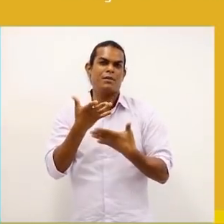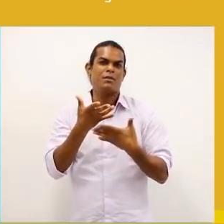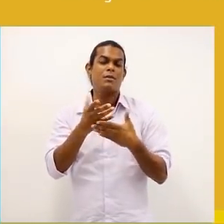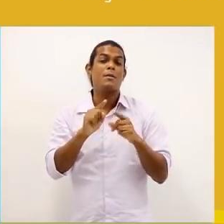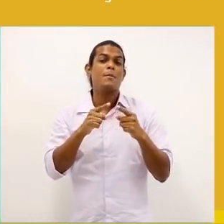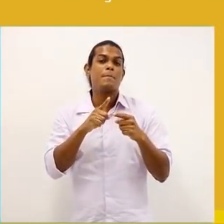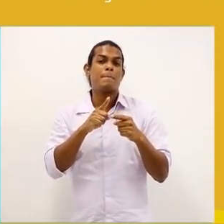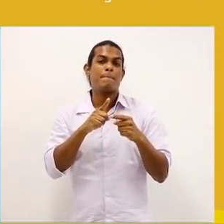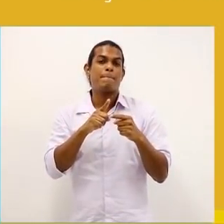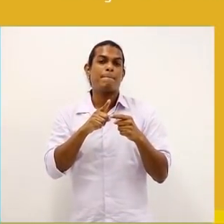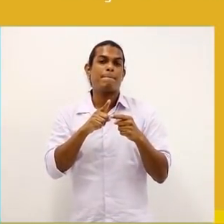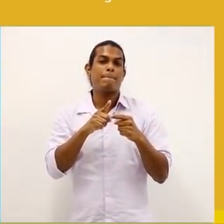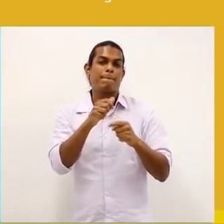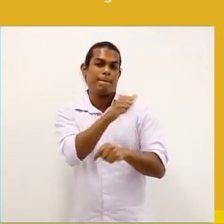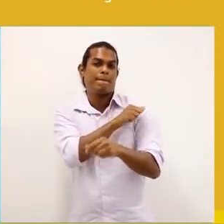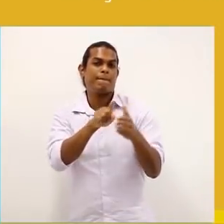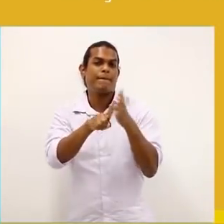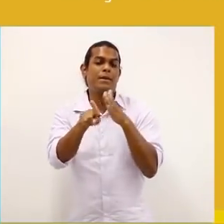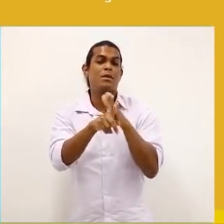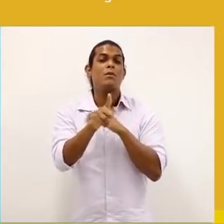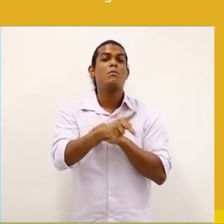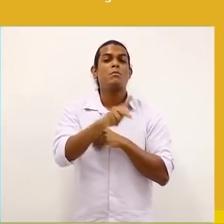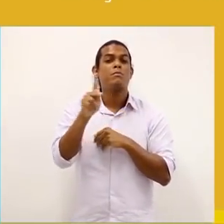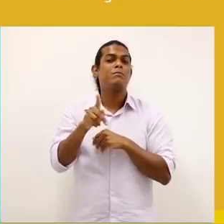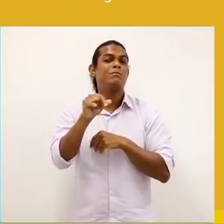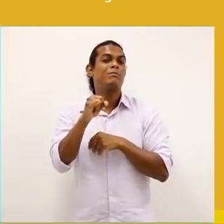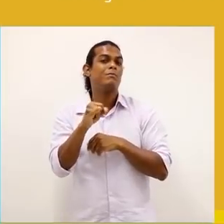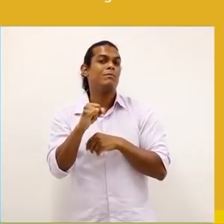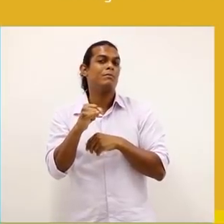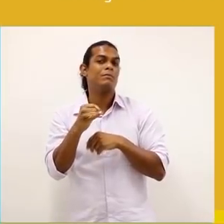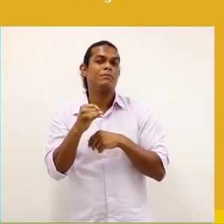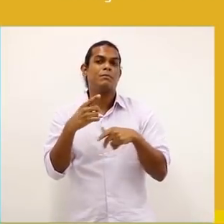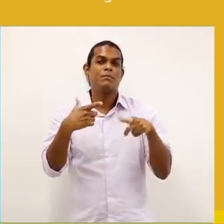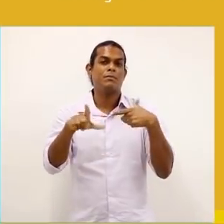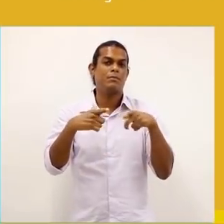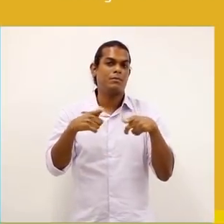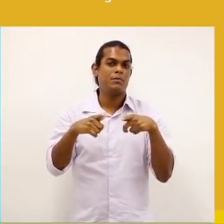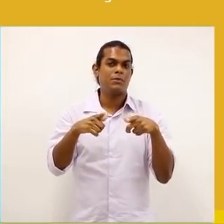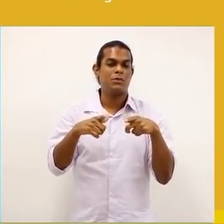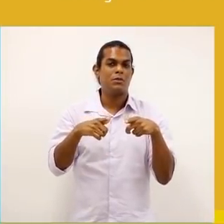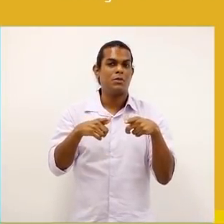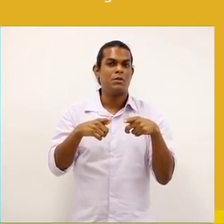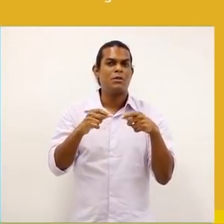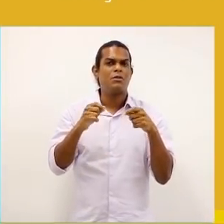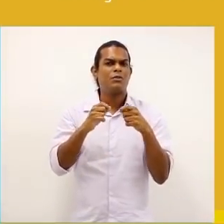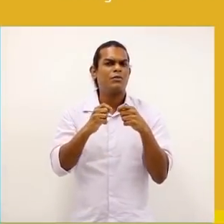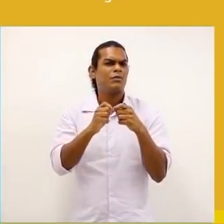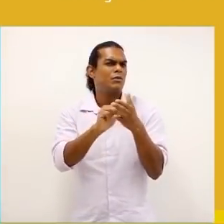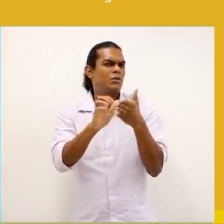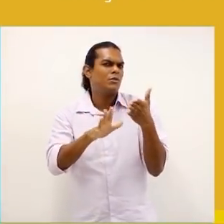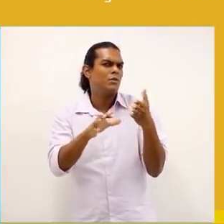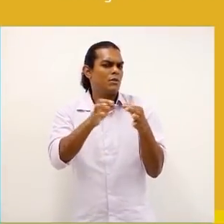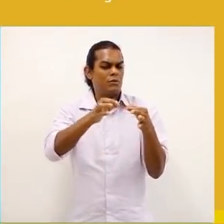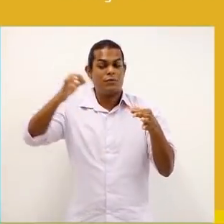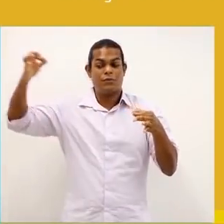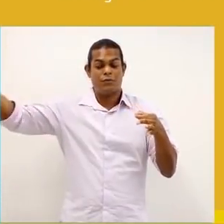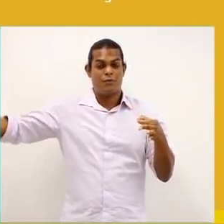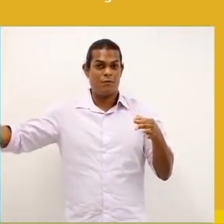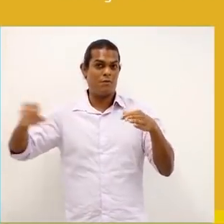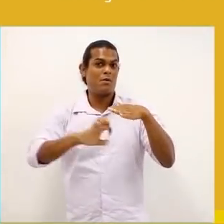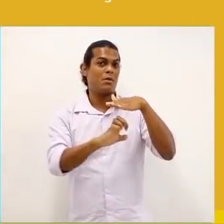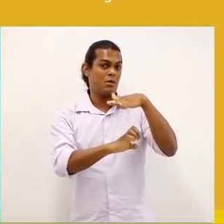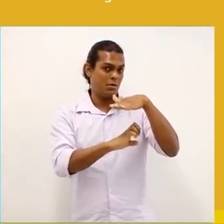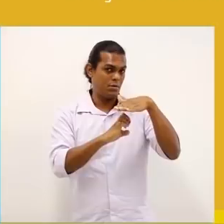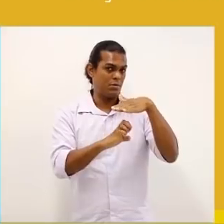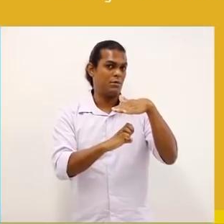mas professor, se um trabalhador ele trabalha para uma empresa, mas faz o serviço executando fora do local dessa empresa, do ambiente